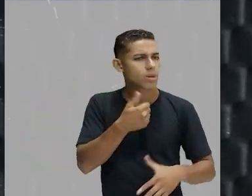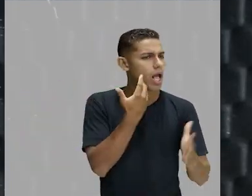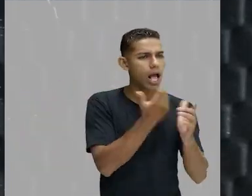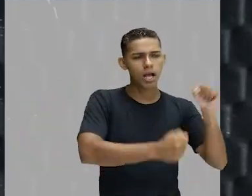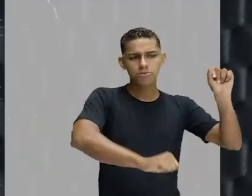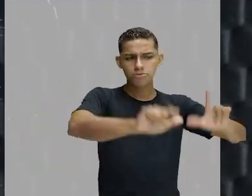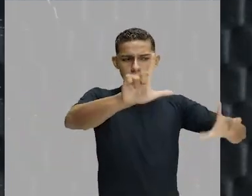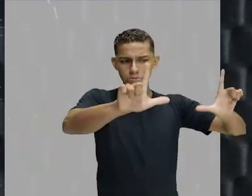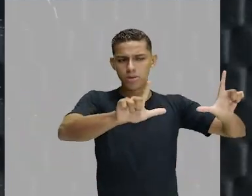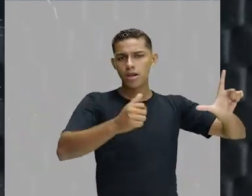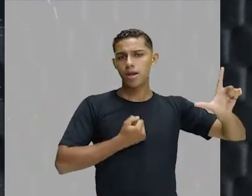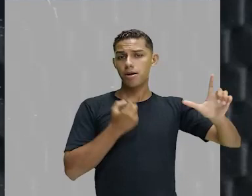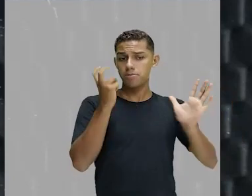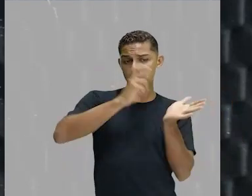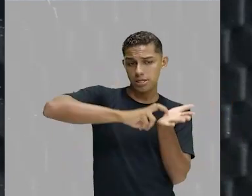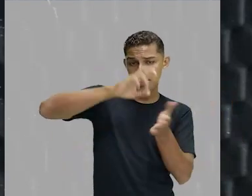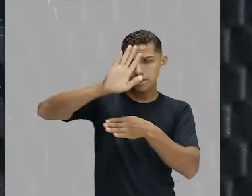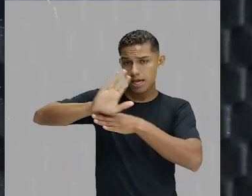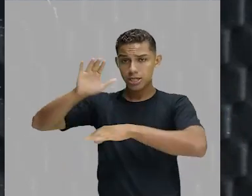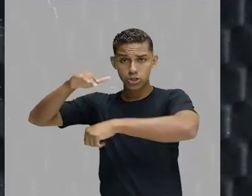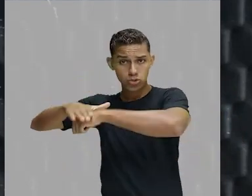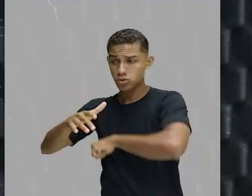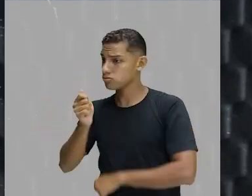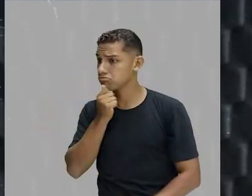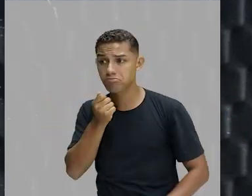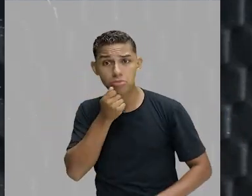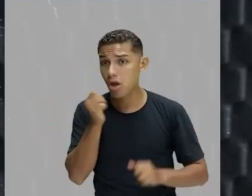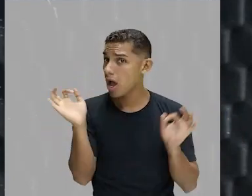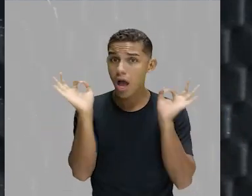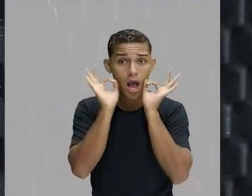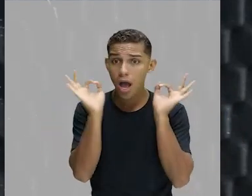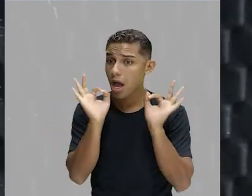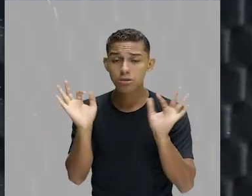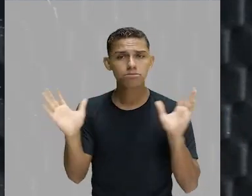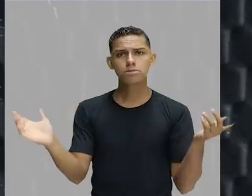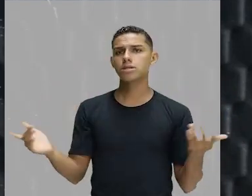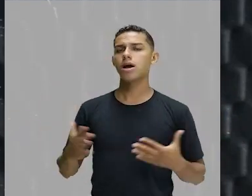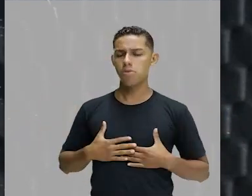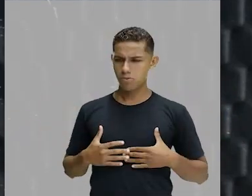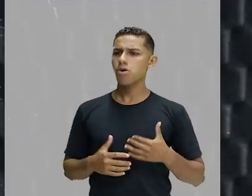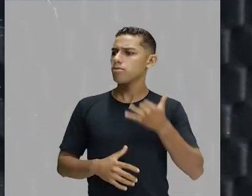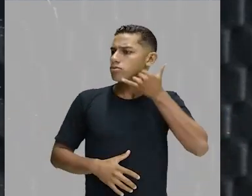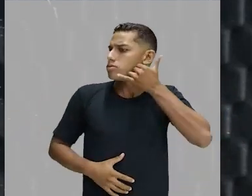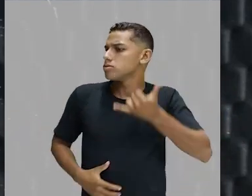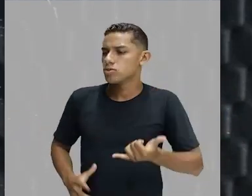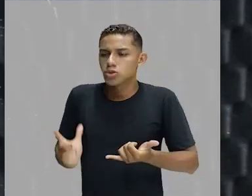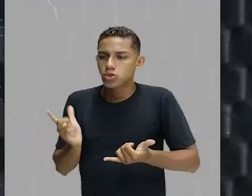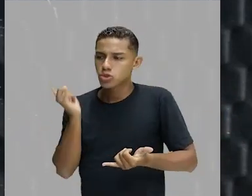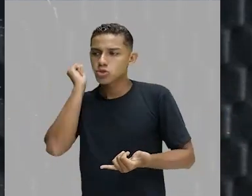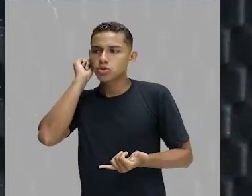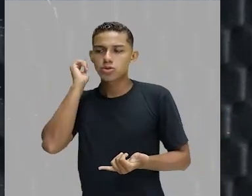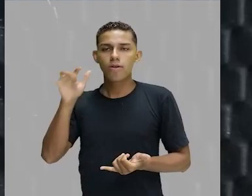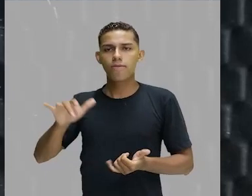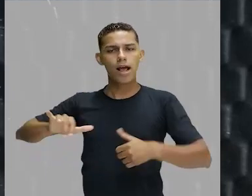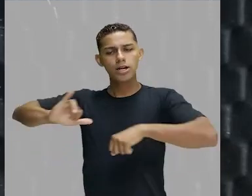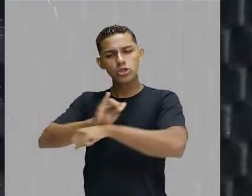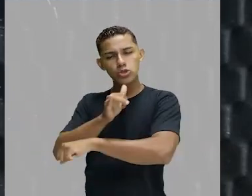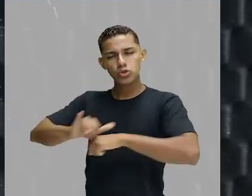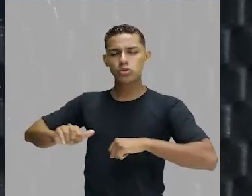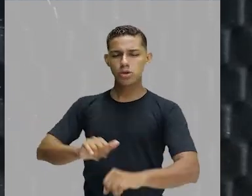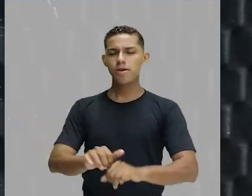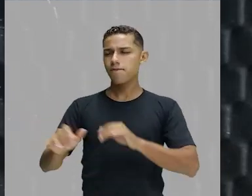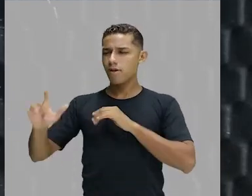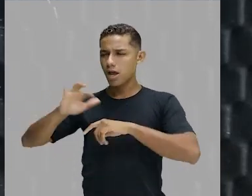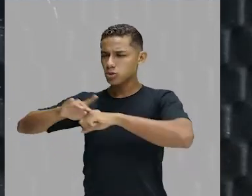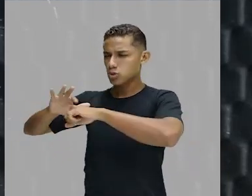noite, que nós temos esses 3 horários de aula, não deu para assistir no canal da TV Educação, corre lá no YouTube, tá tudinho lá para